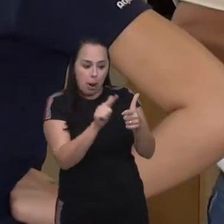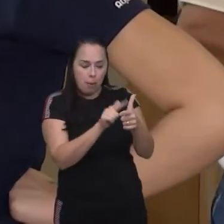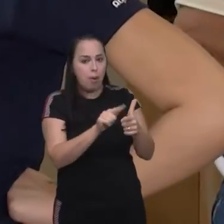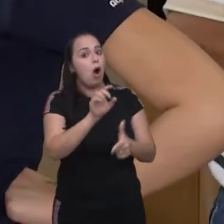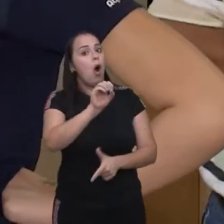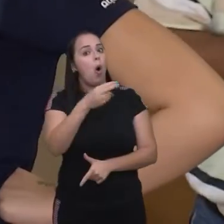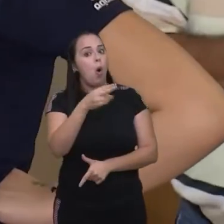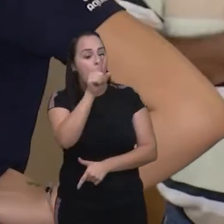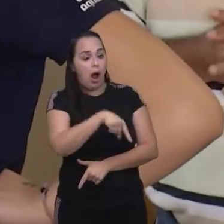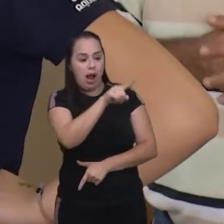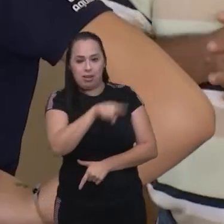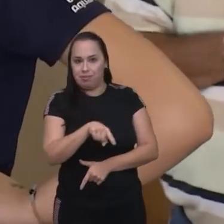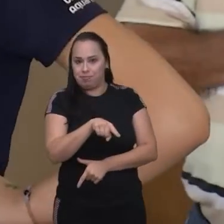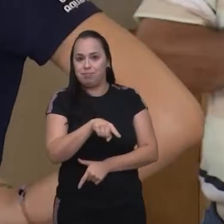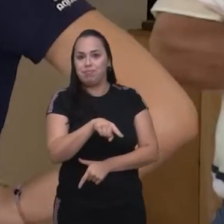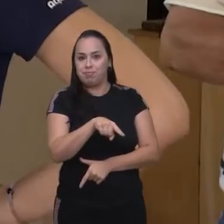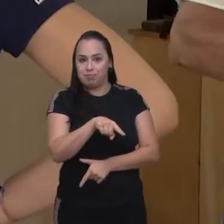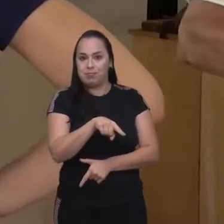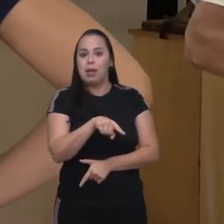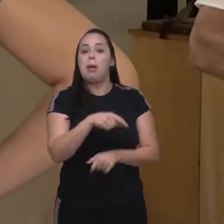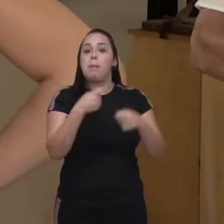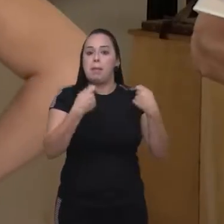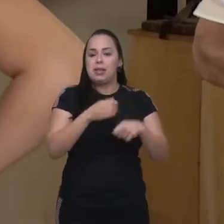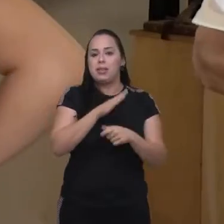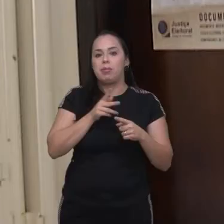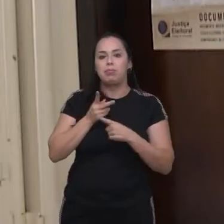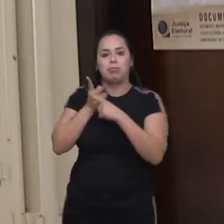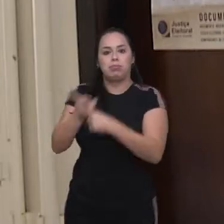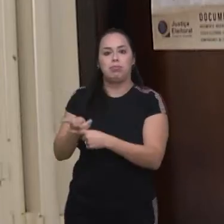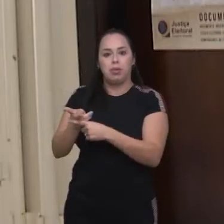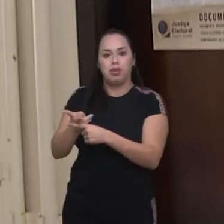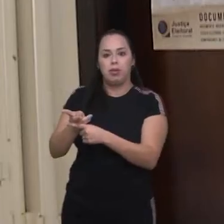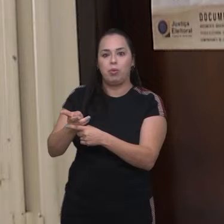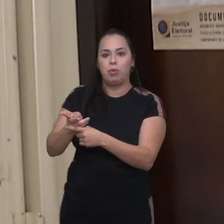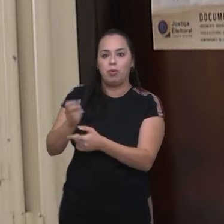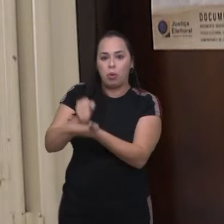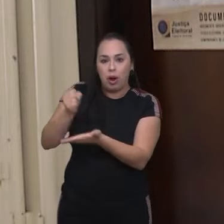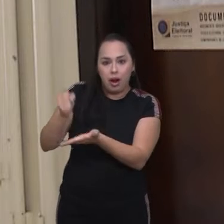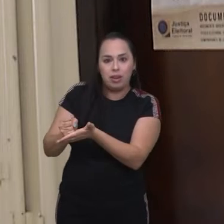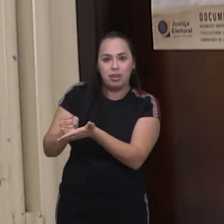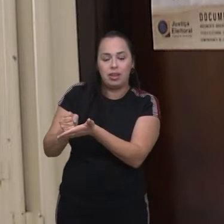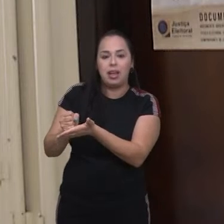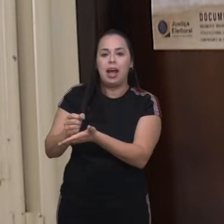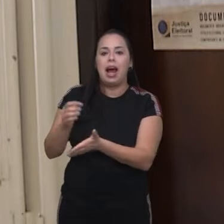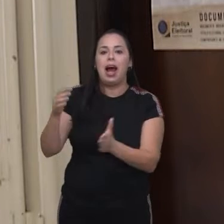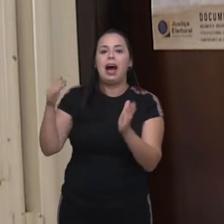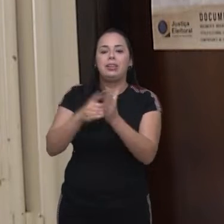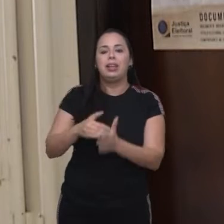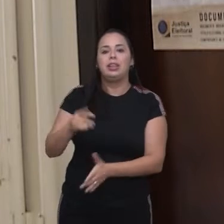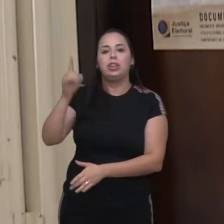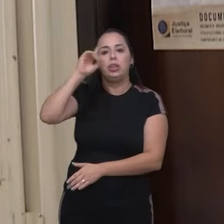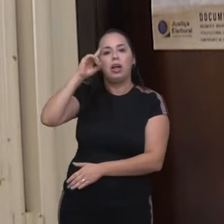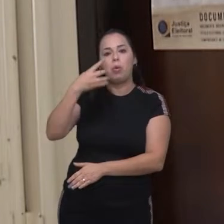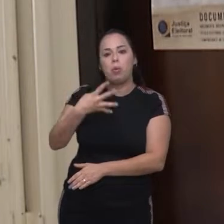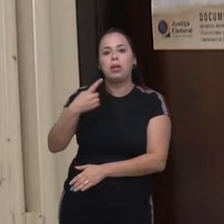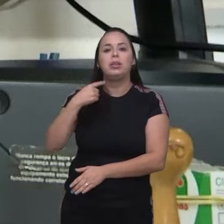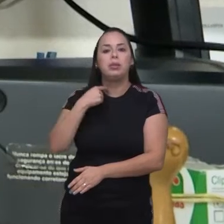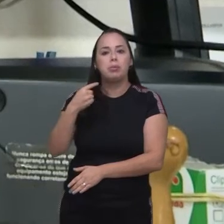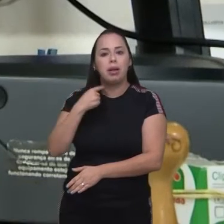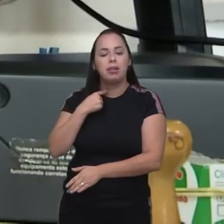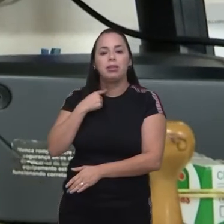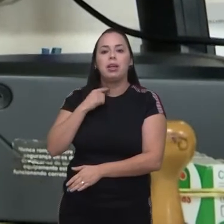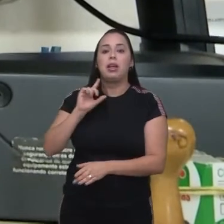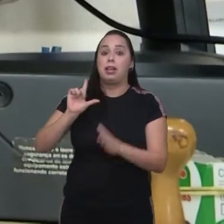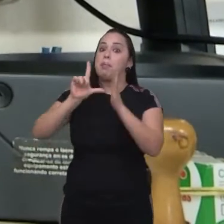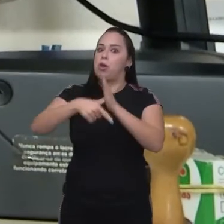Quem estiver com o título cancelado ou em situação irregular deve procurar o cartório eleitoral até o dia 4 de maio